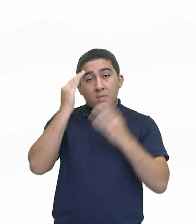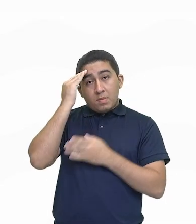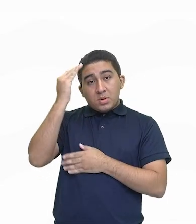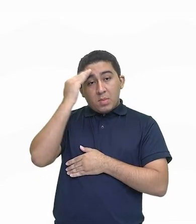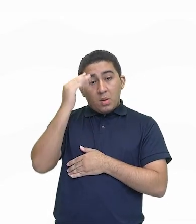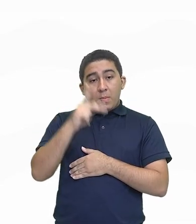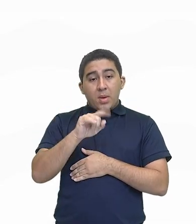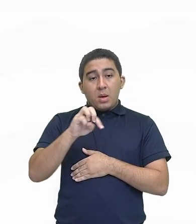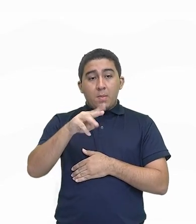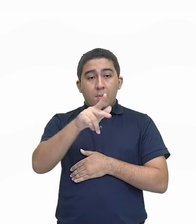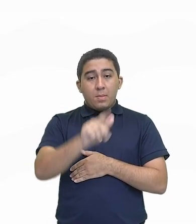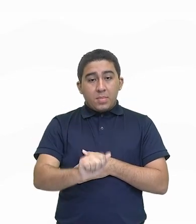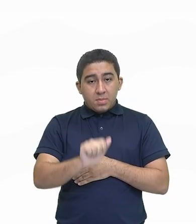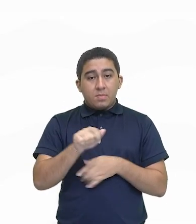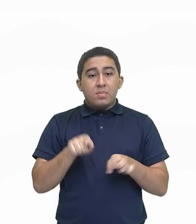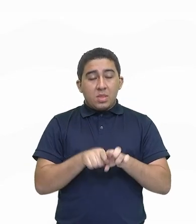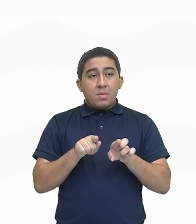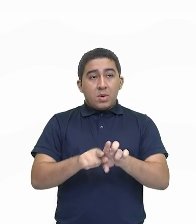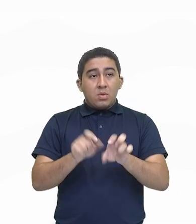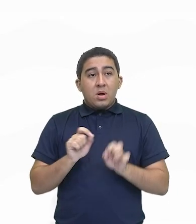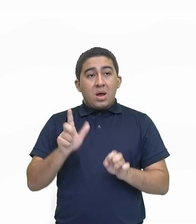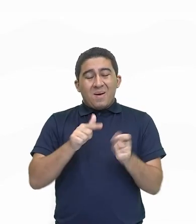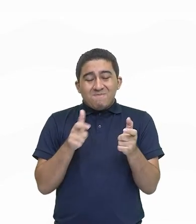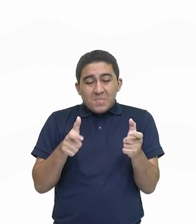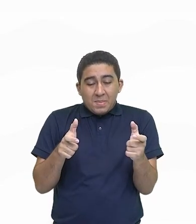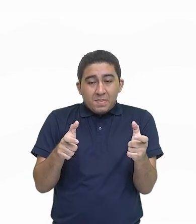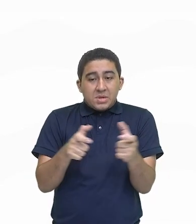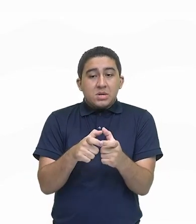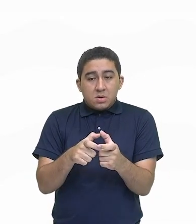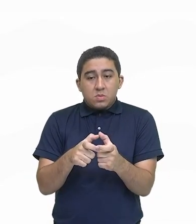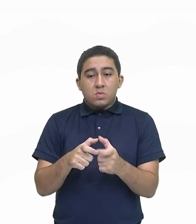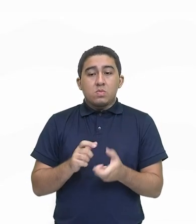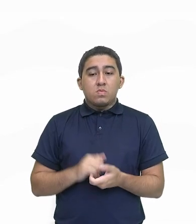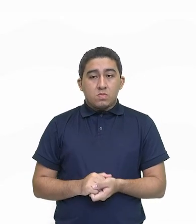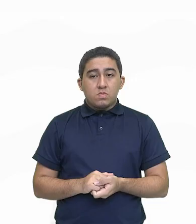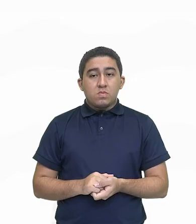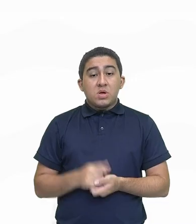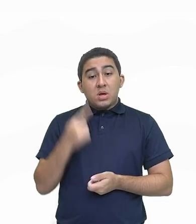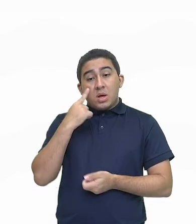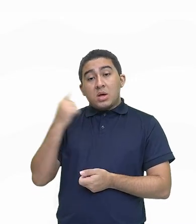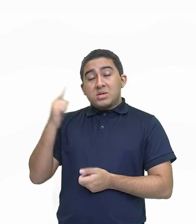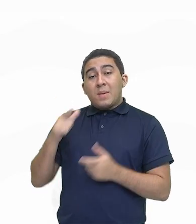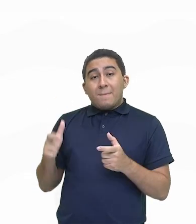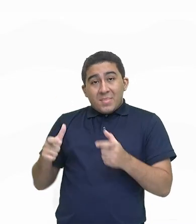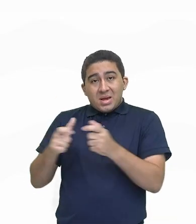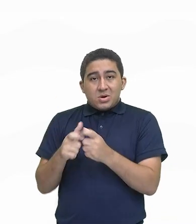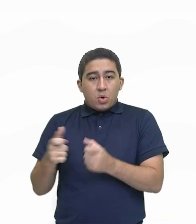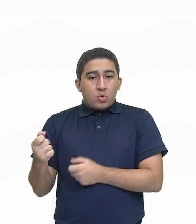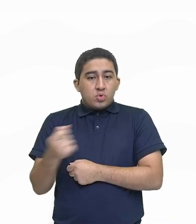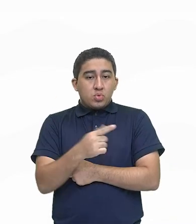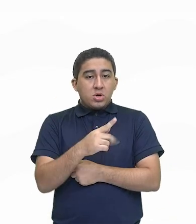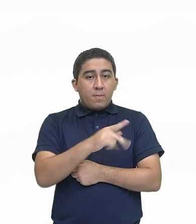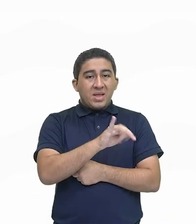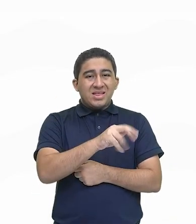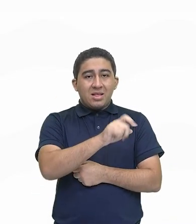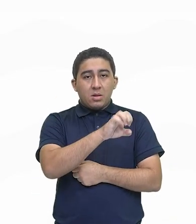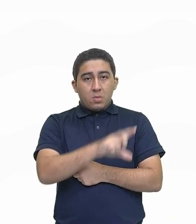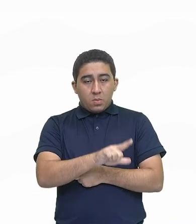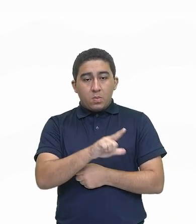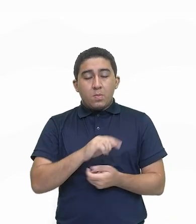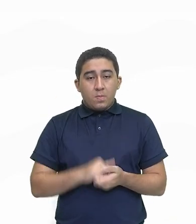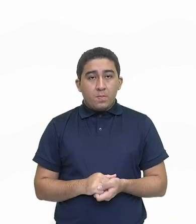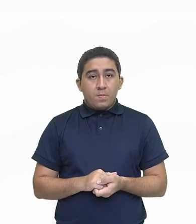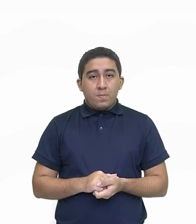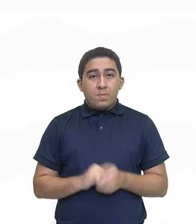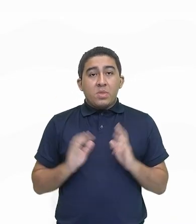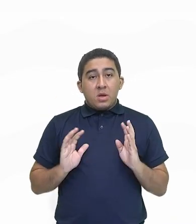entre esses biomas muito pequenos, mas o Pampa ainda é menor ainda que o Pantanal. Clima